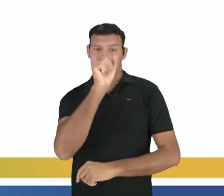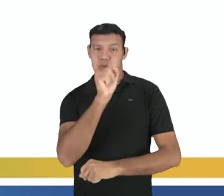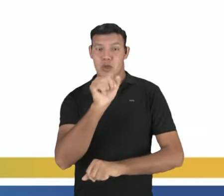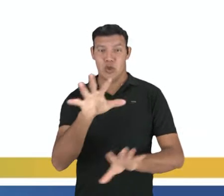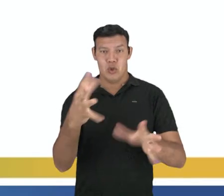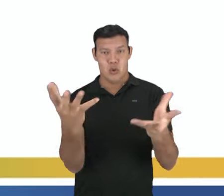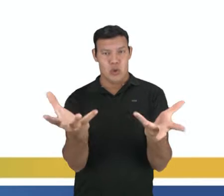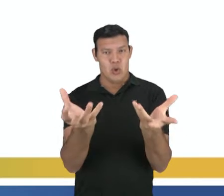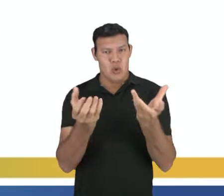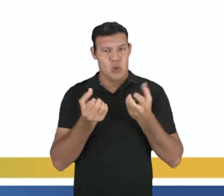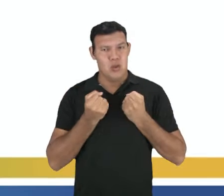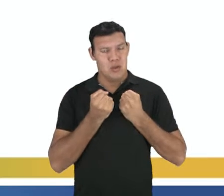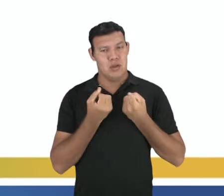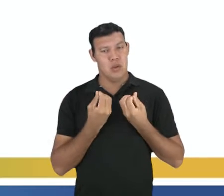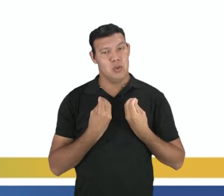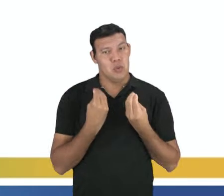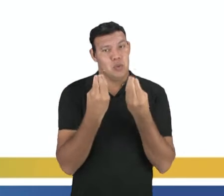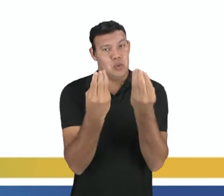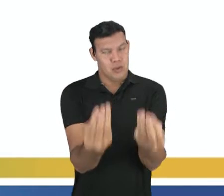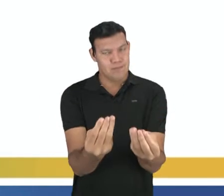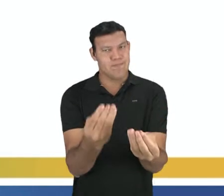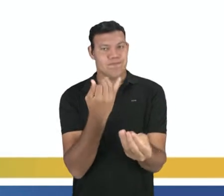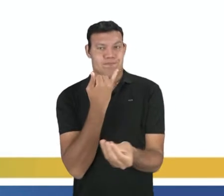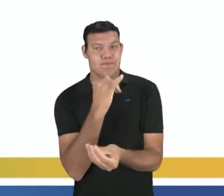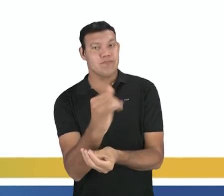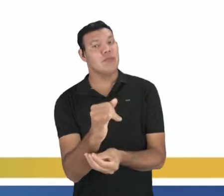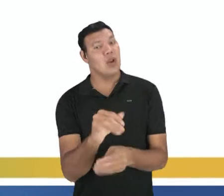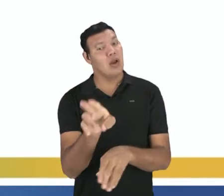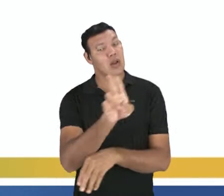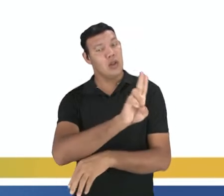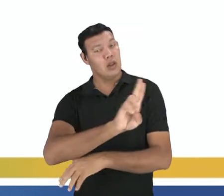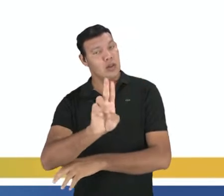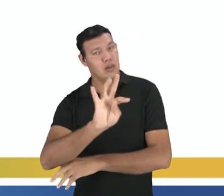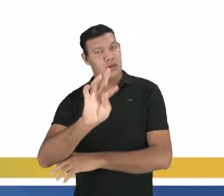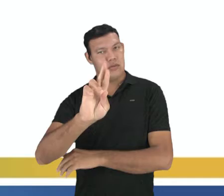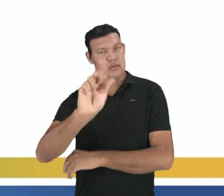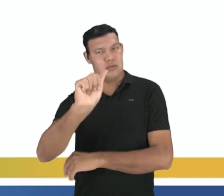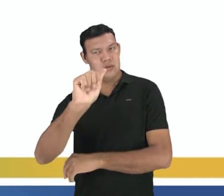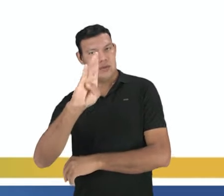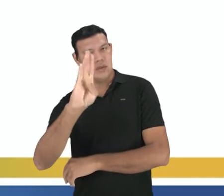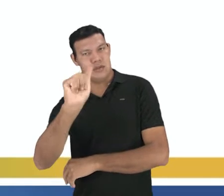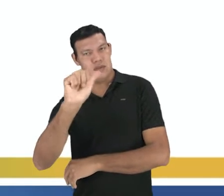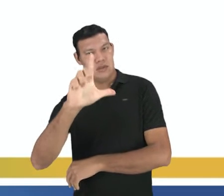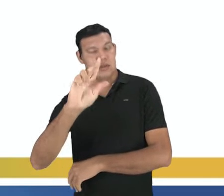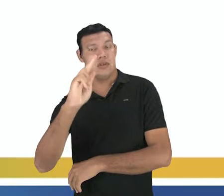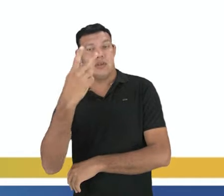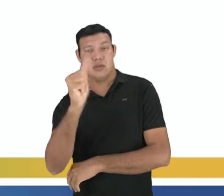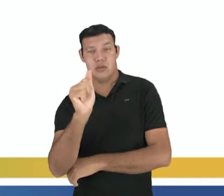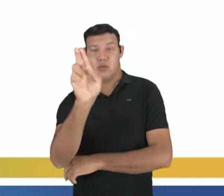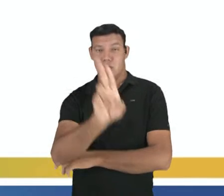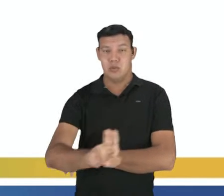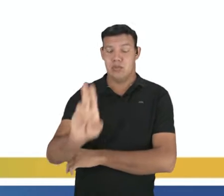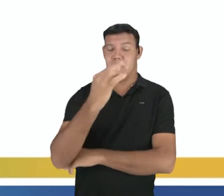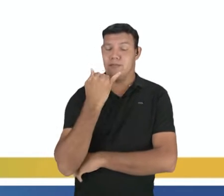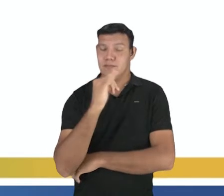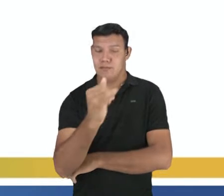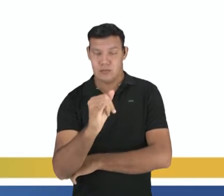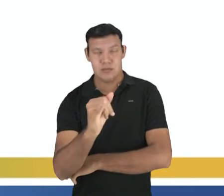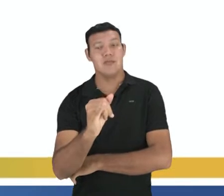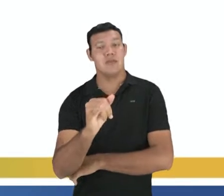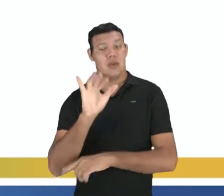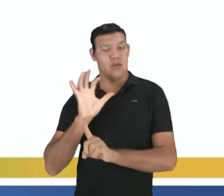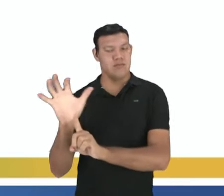recebe o que você transfere é o que nós denominamos de trabalho tá então trabalho é energia energia gasta durante a aplicação de uma